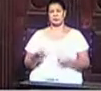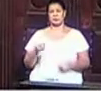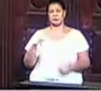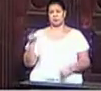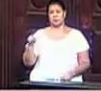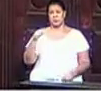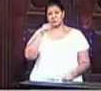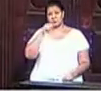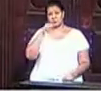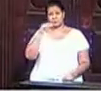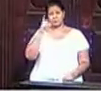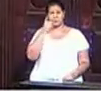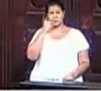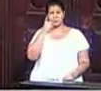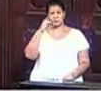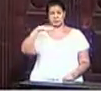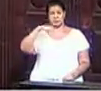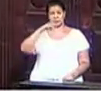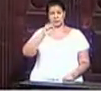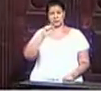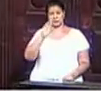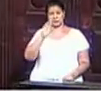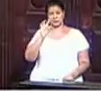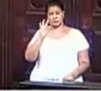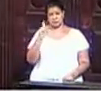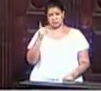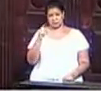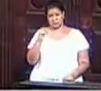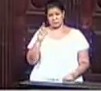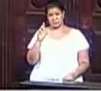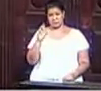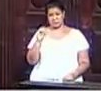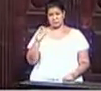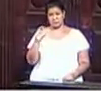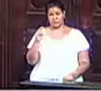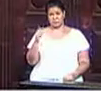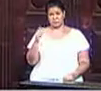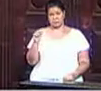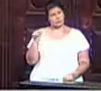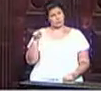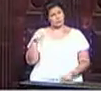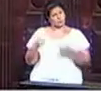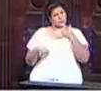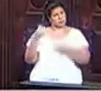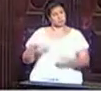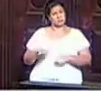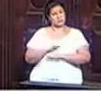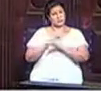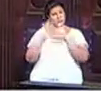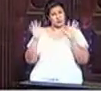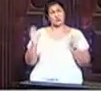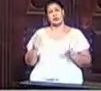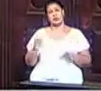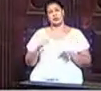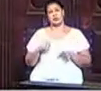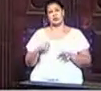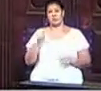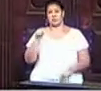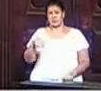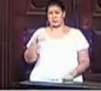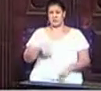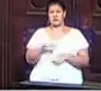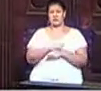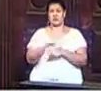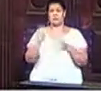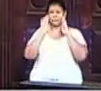explanação explícita pelas forças de segurança do Estado da falta de condições deles levarem a segurança para frente, porque não